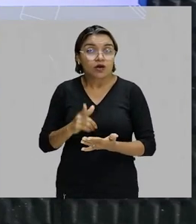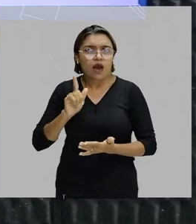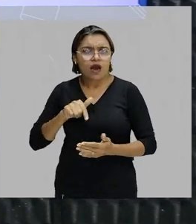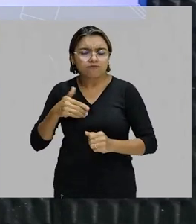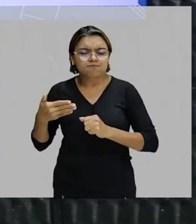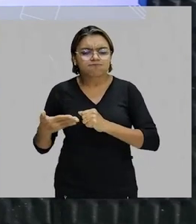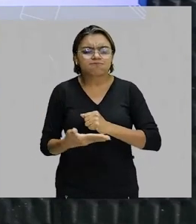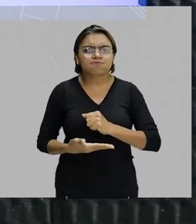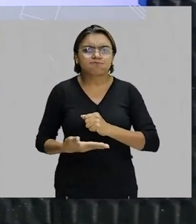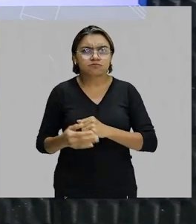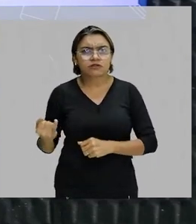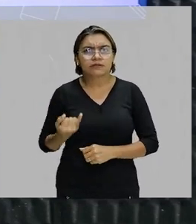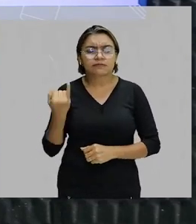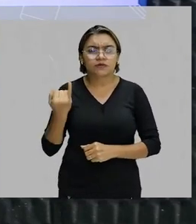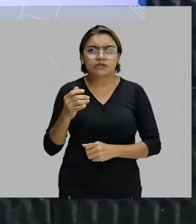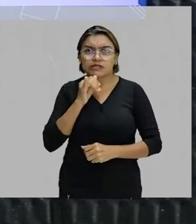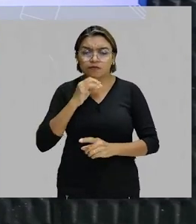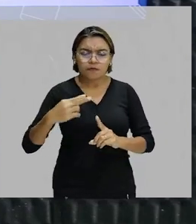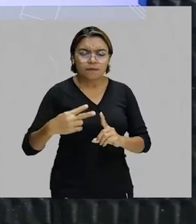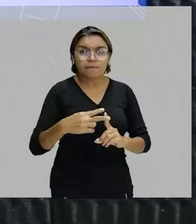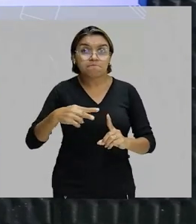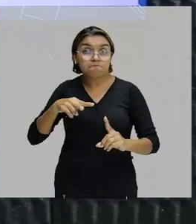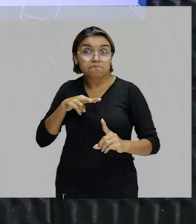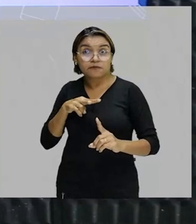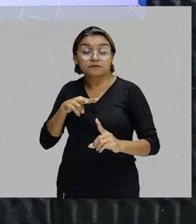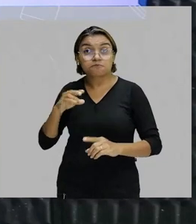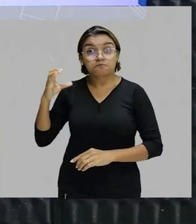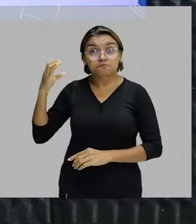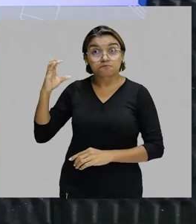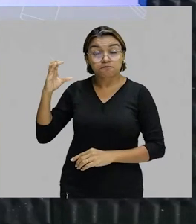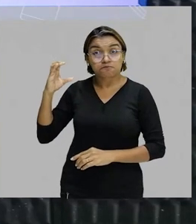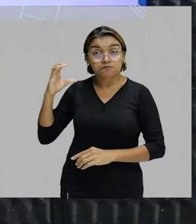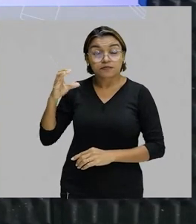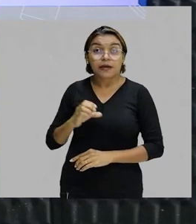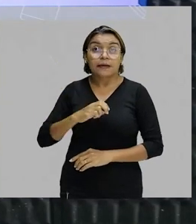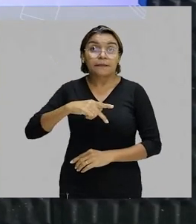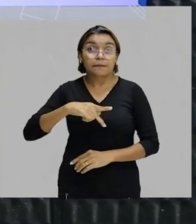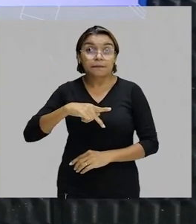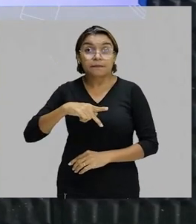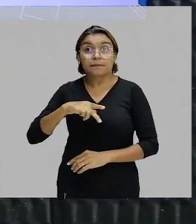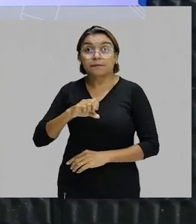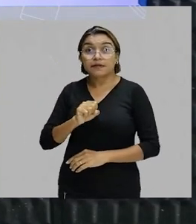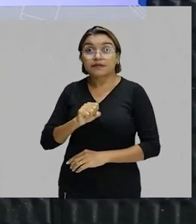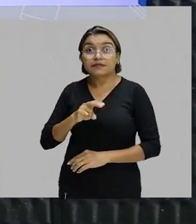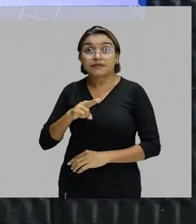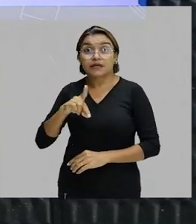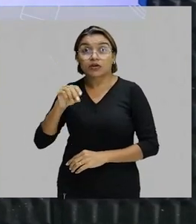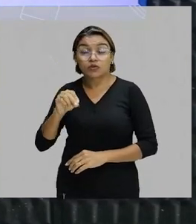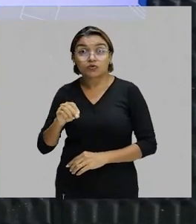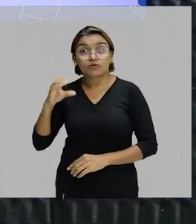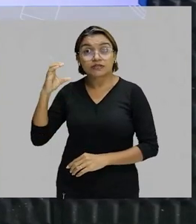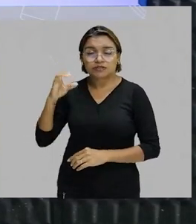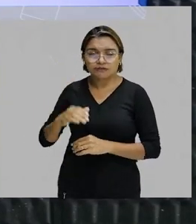fundamento de uma visão pseudocientífica parou vamos entender o que que ISO significa quando você tem alguma